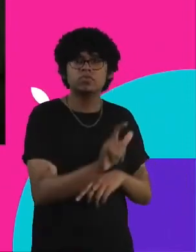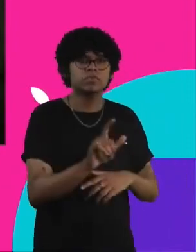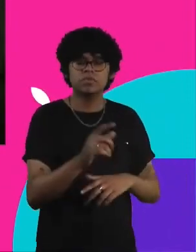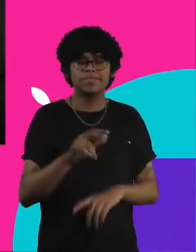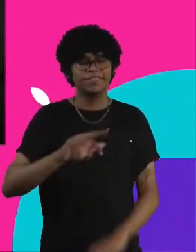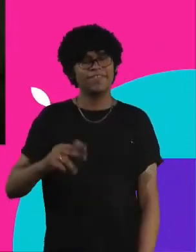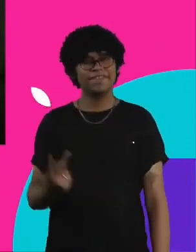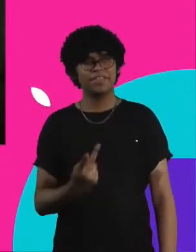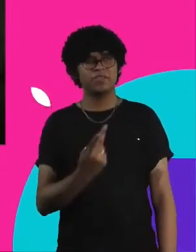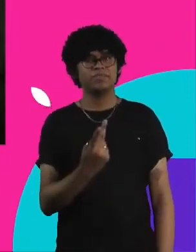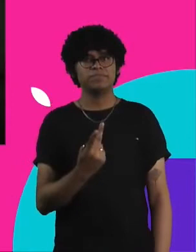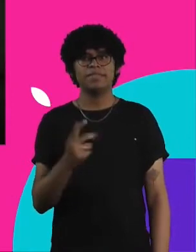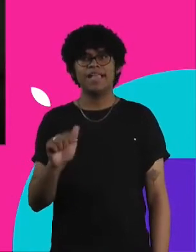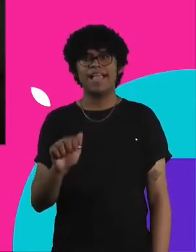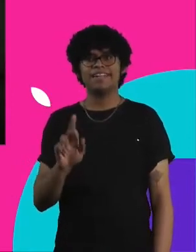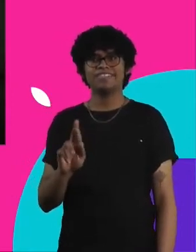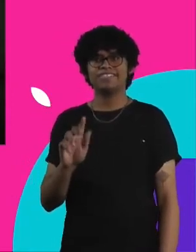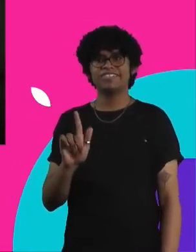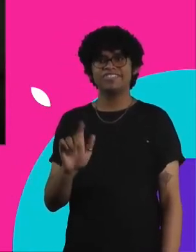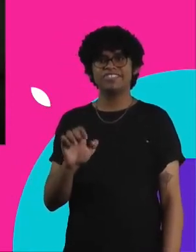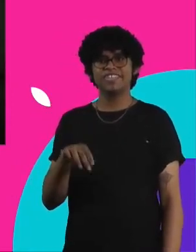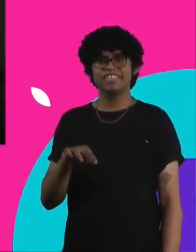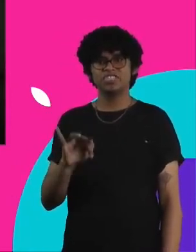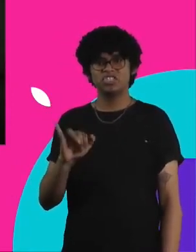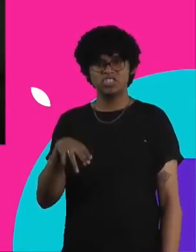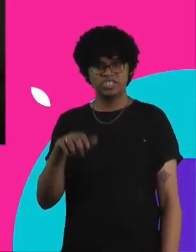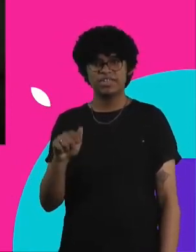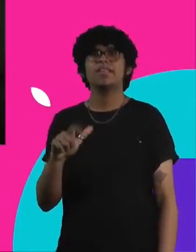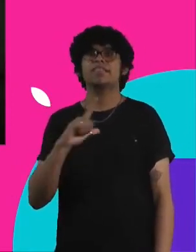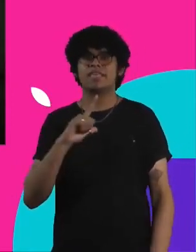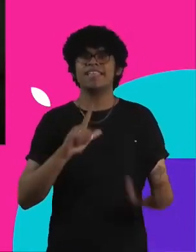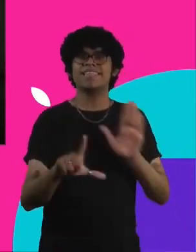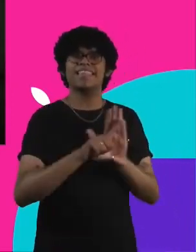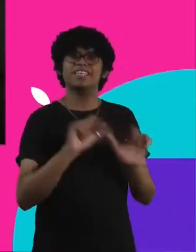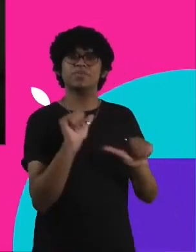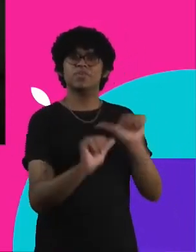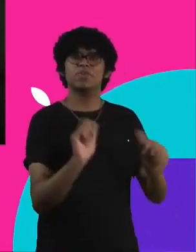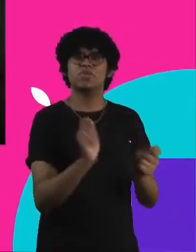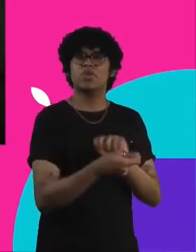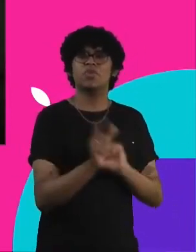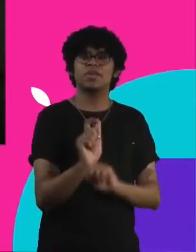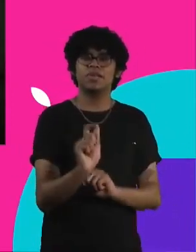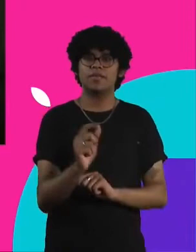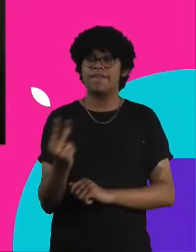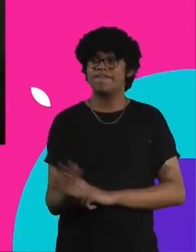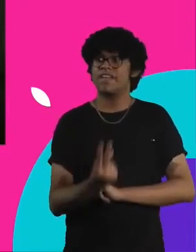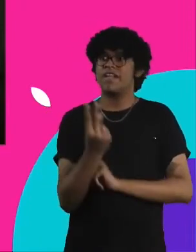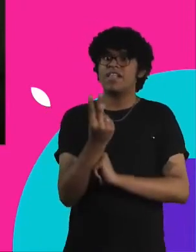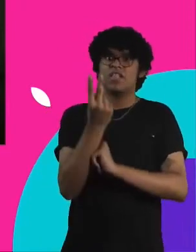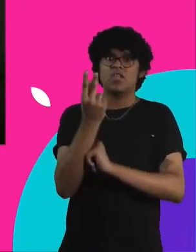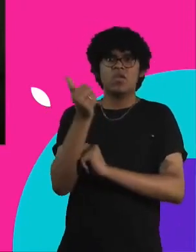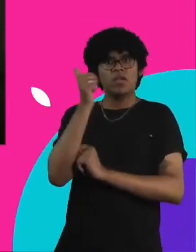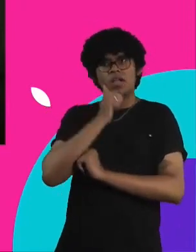vê, a Argentina fez uma modificação muito interessante na lei agora em outubro, valorizando o trabalho